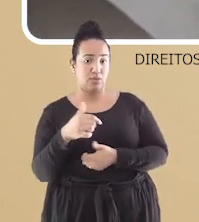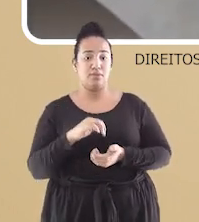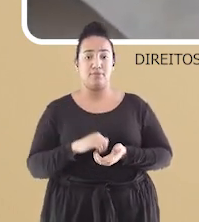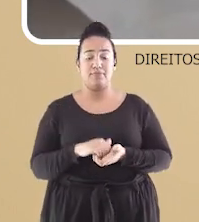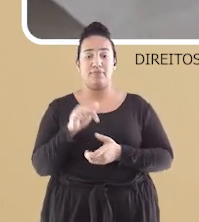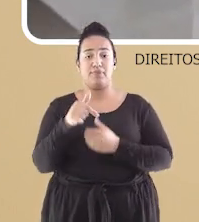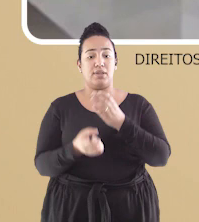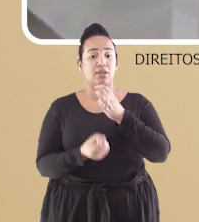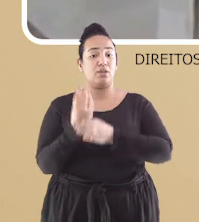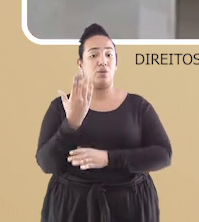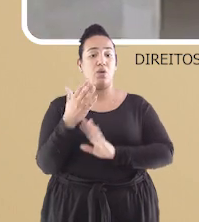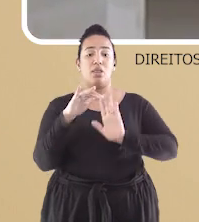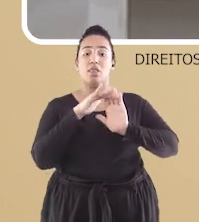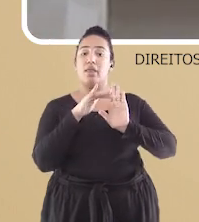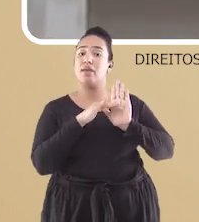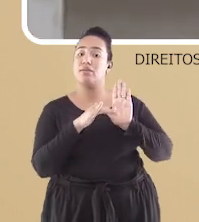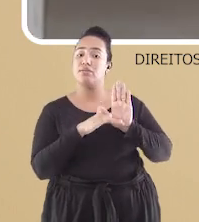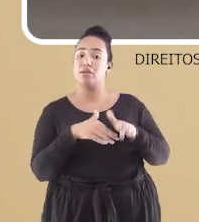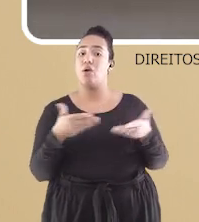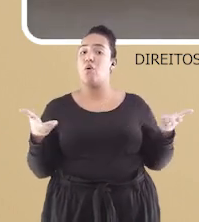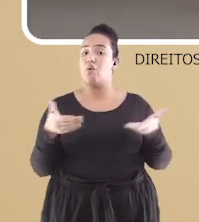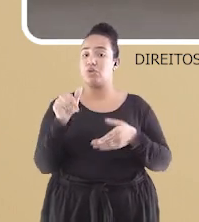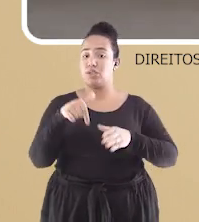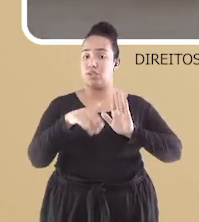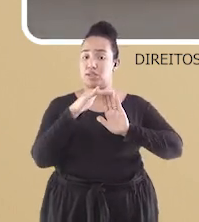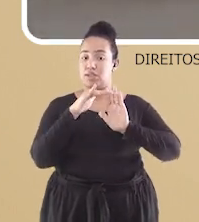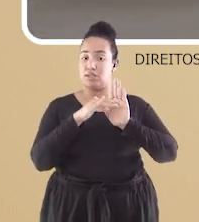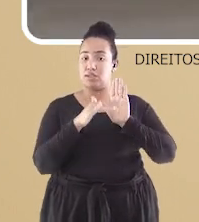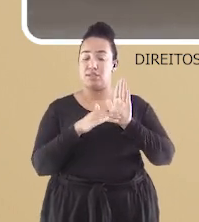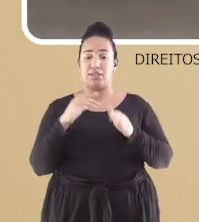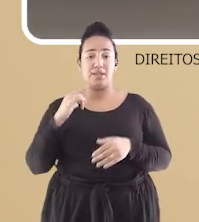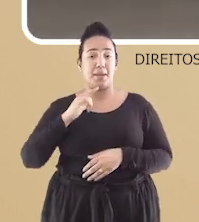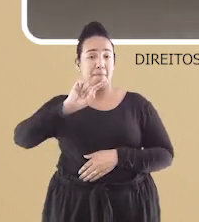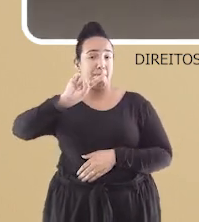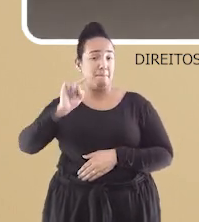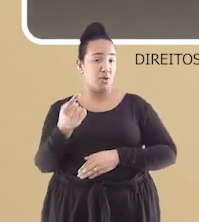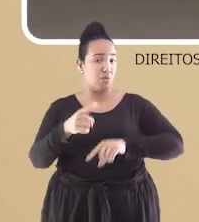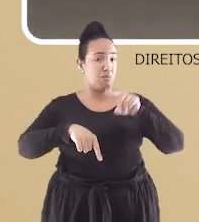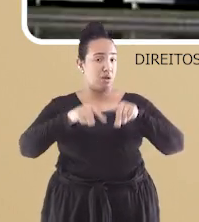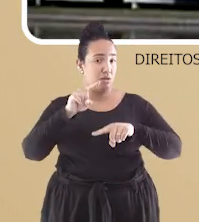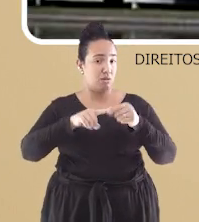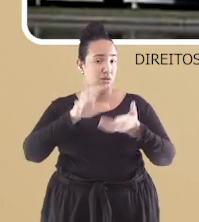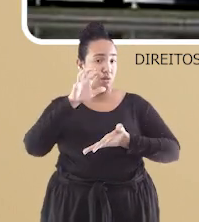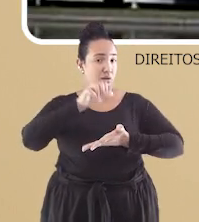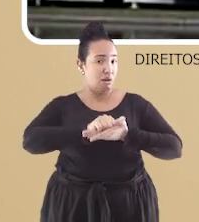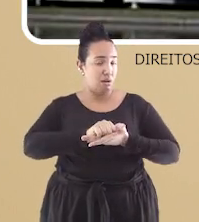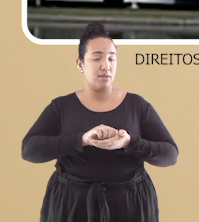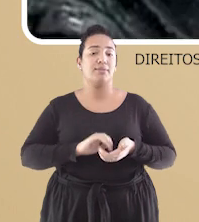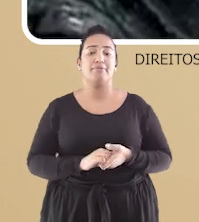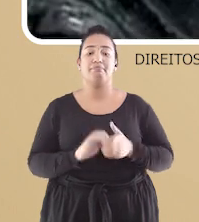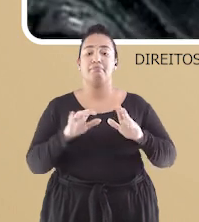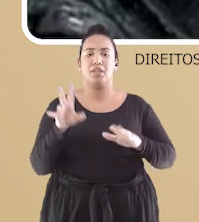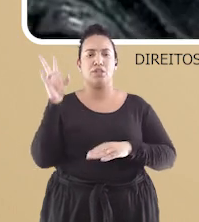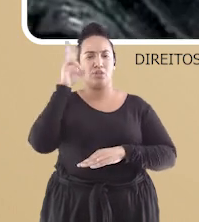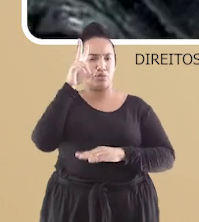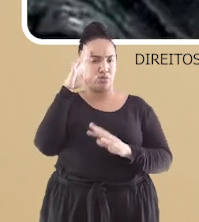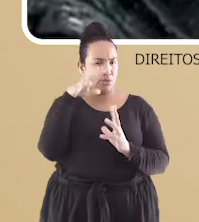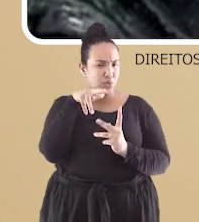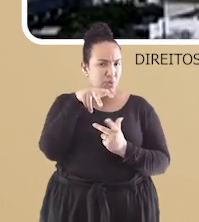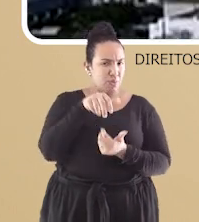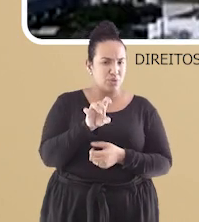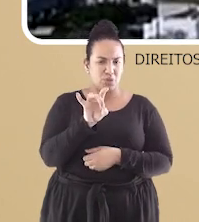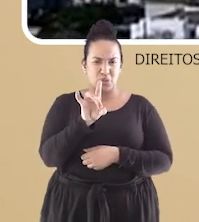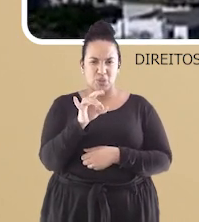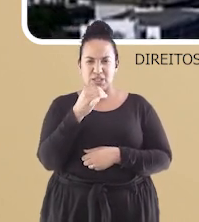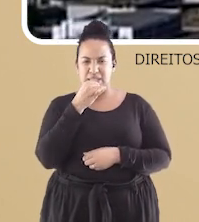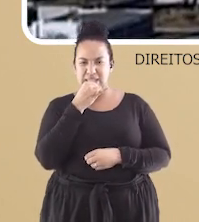foi criada uma lista. Hoje, esta lista tem mais de 1.000 bens inscritos. Mas a história da humanidade não é só